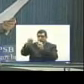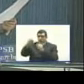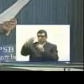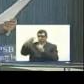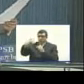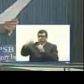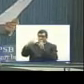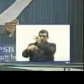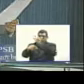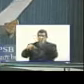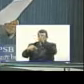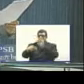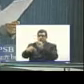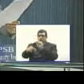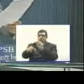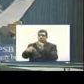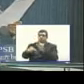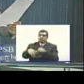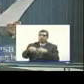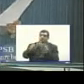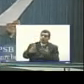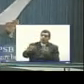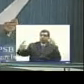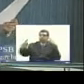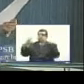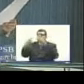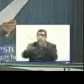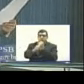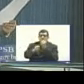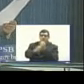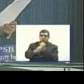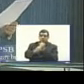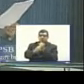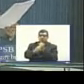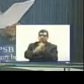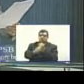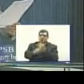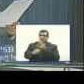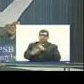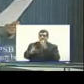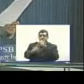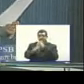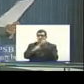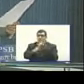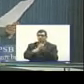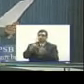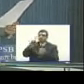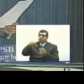98,2% de tal valor é dirigida ao orçamento fiscal e da Seguridade Social e